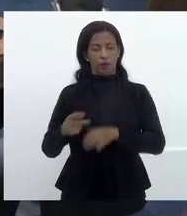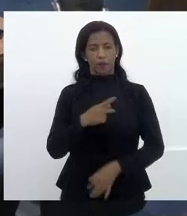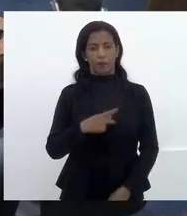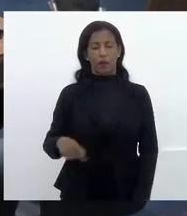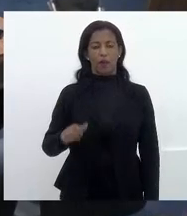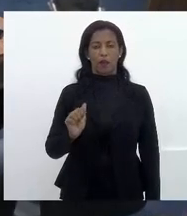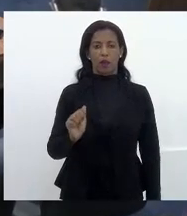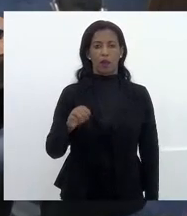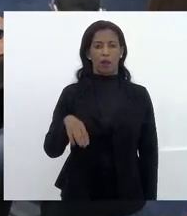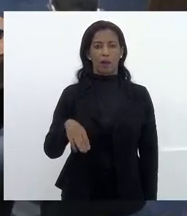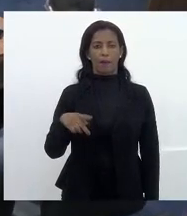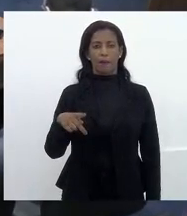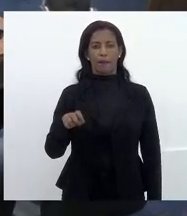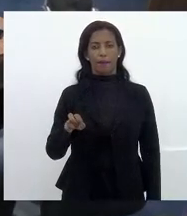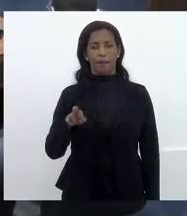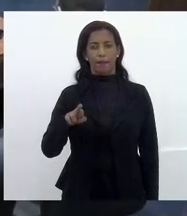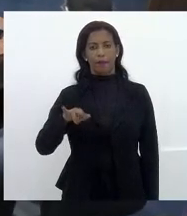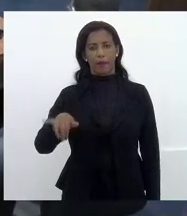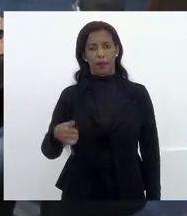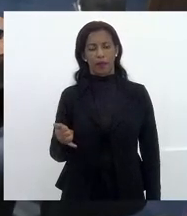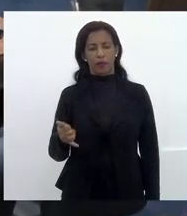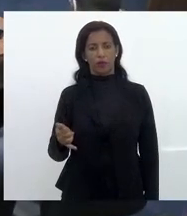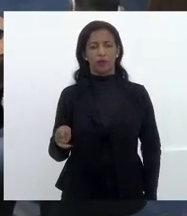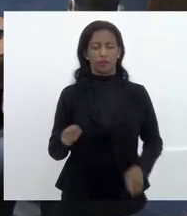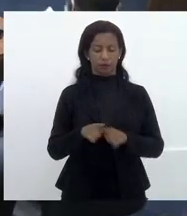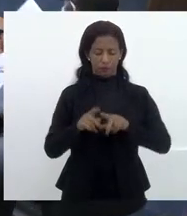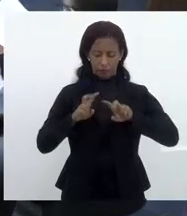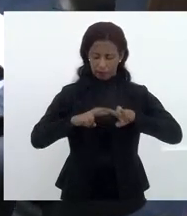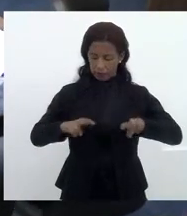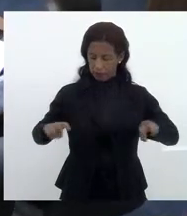para fazer parte da mesa conosco